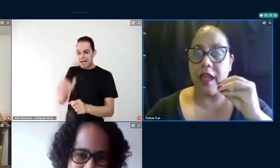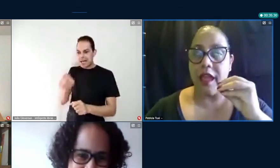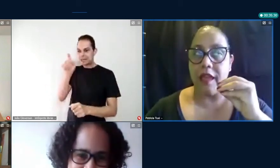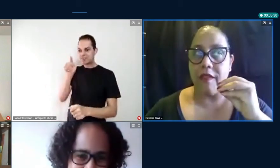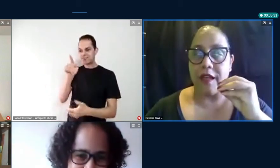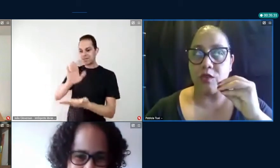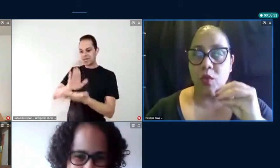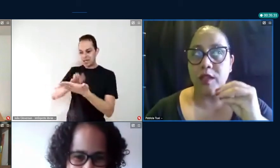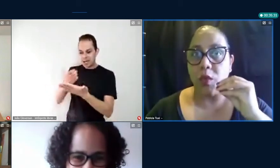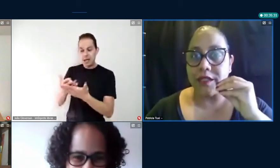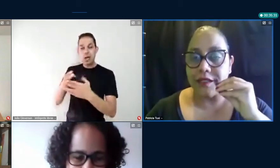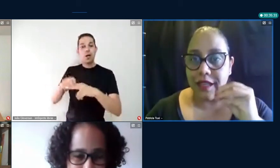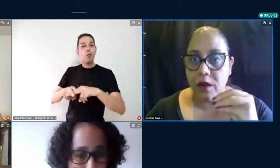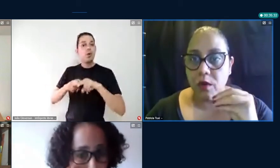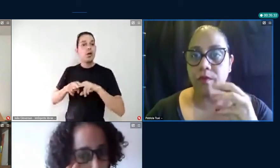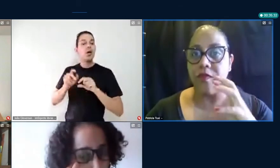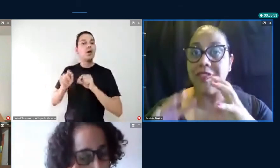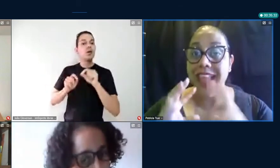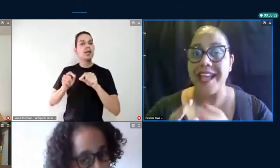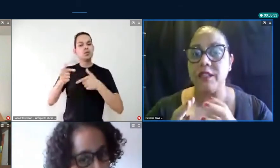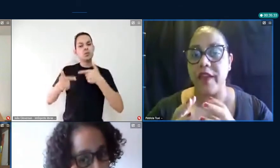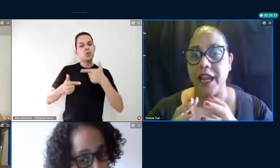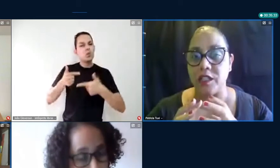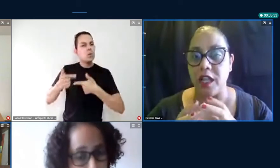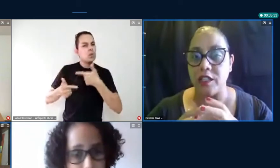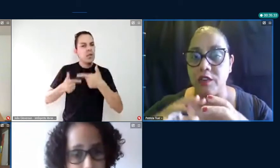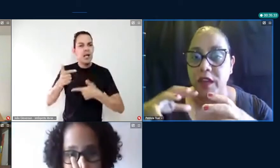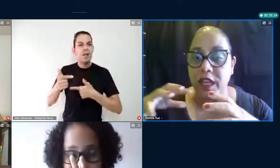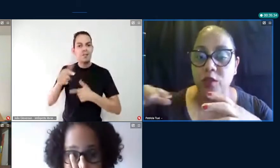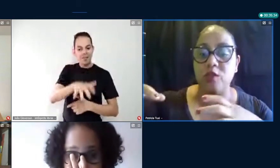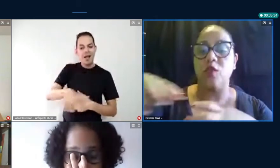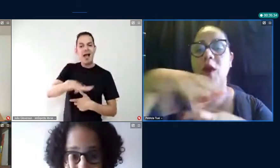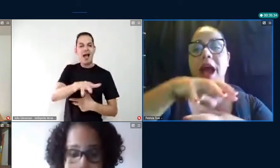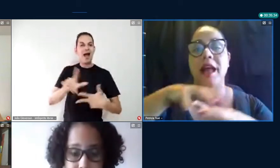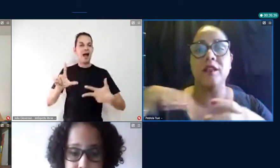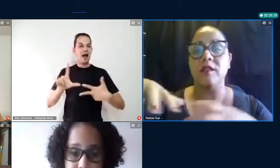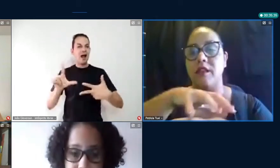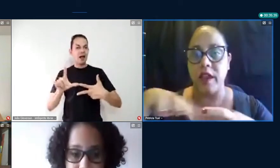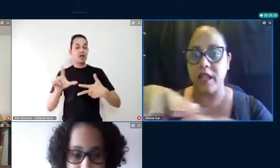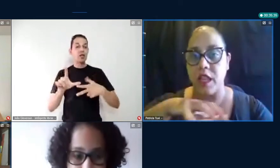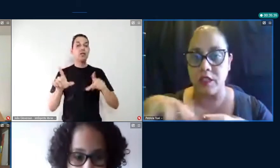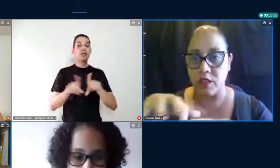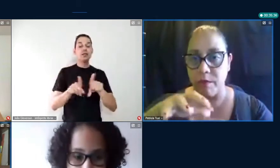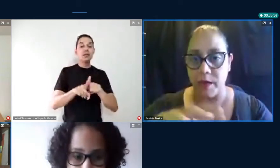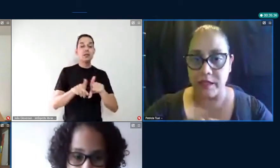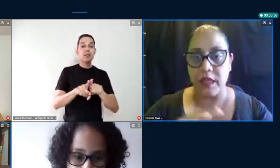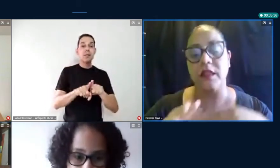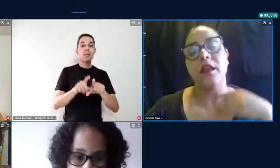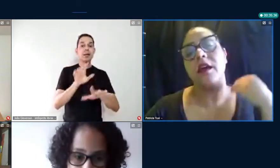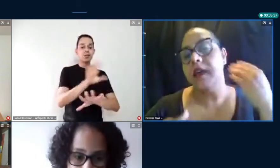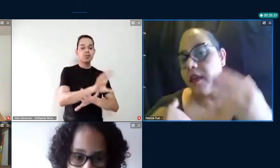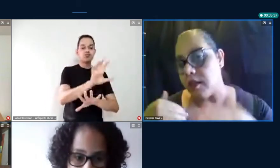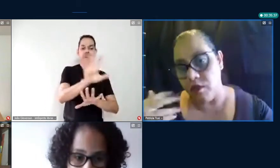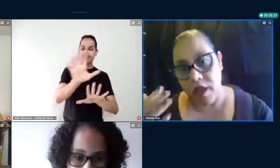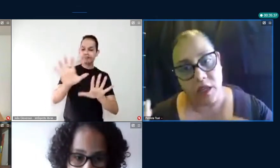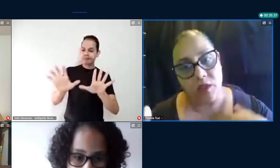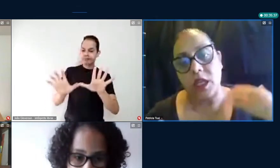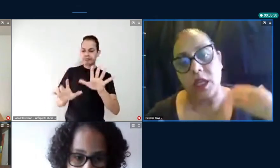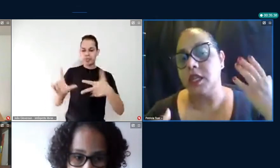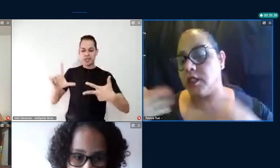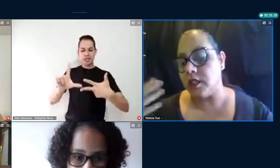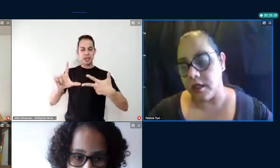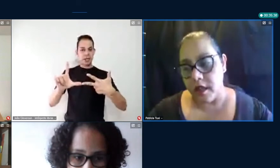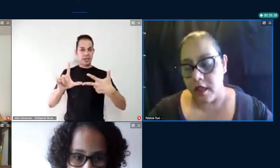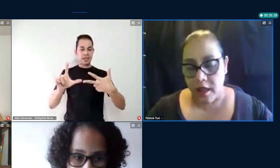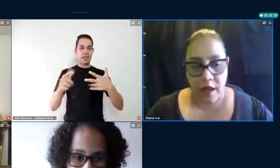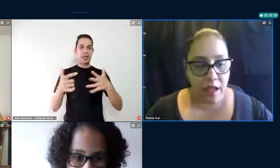da sua atuação na esfera legislativa e dos quadros que a esfera legislativa apresenta, isso vai na